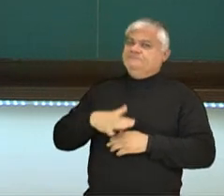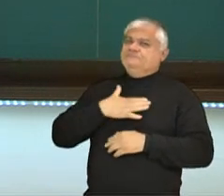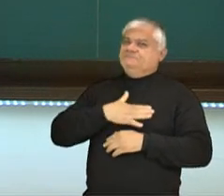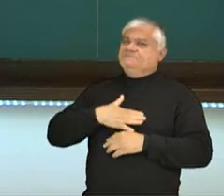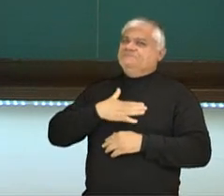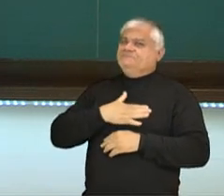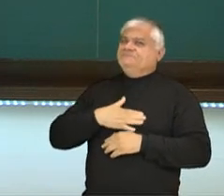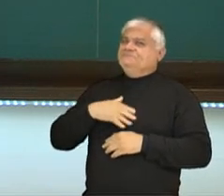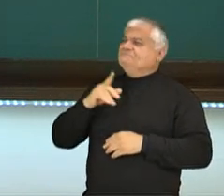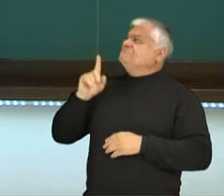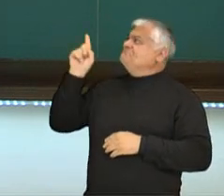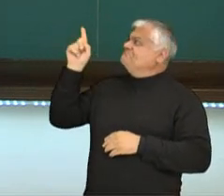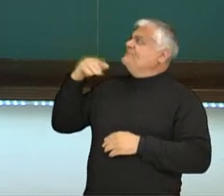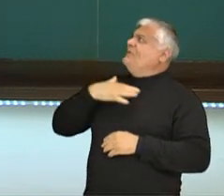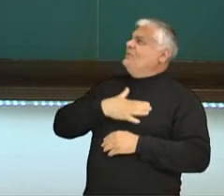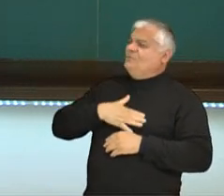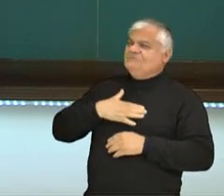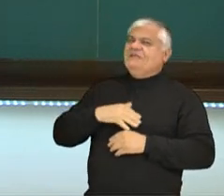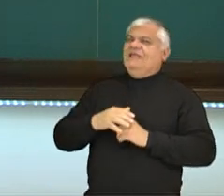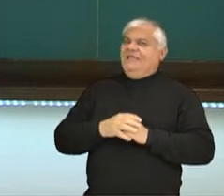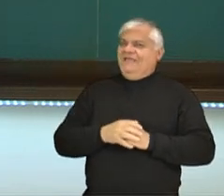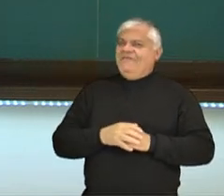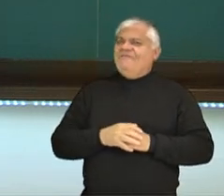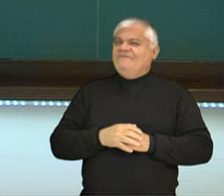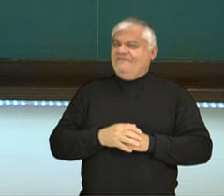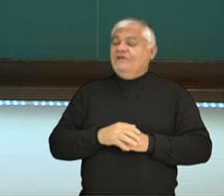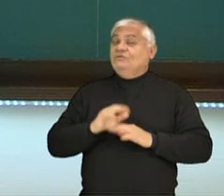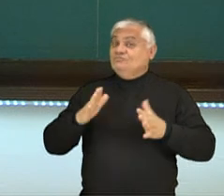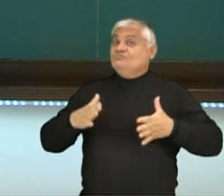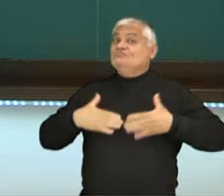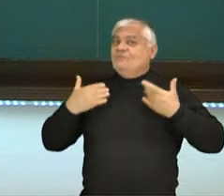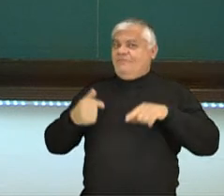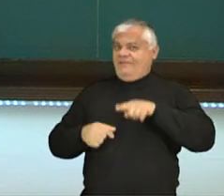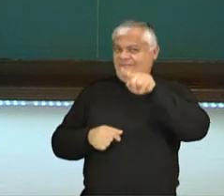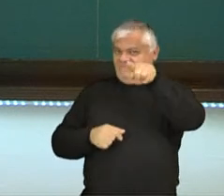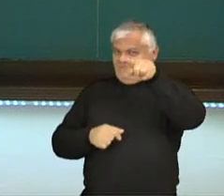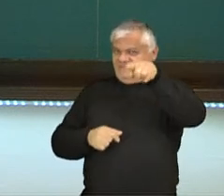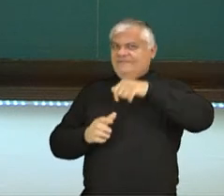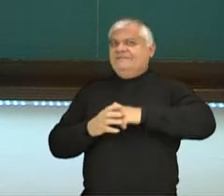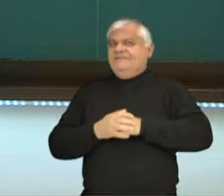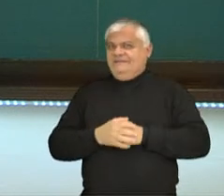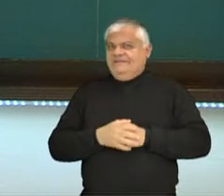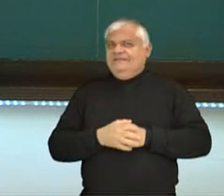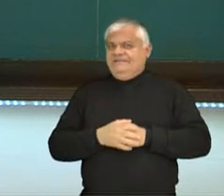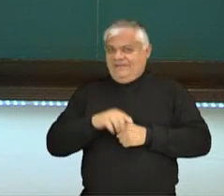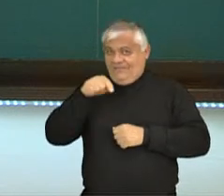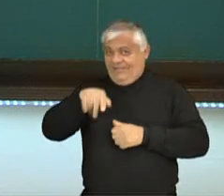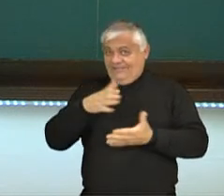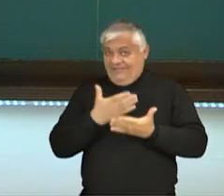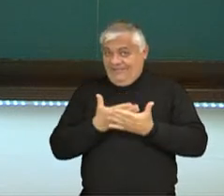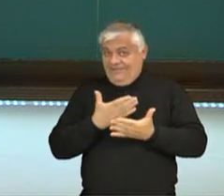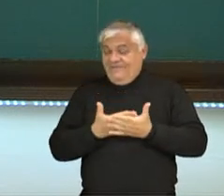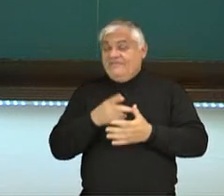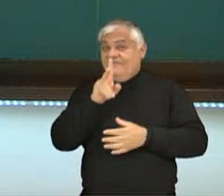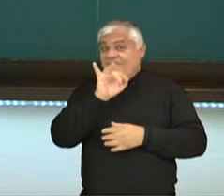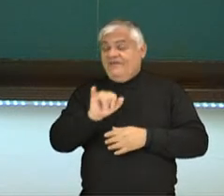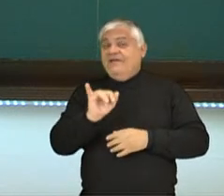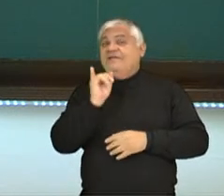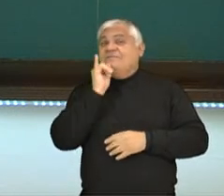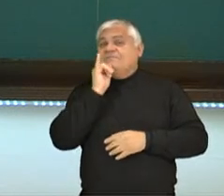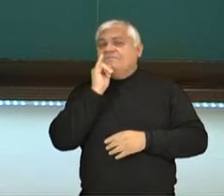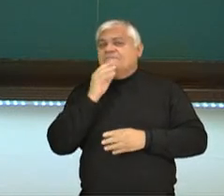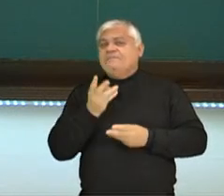desta imagem, hein, professor? Eu tenho uma surpresa para você nesta aula. Nesta aula você vai